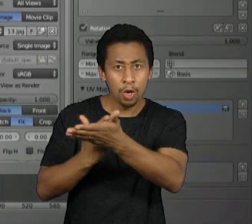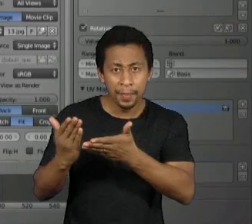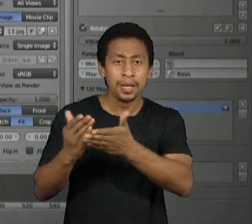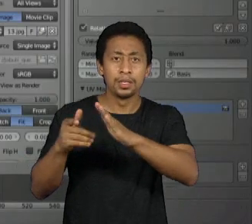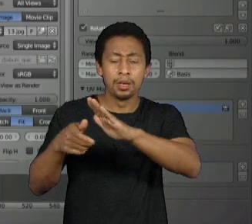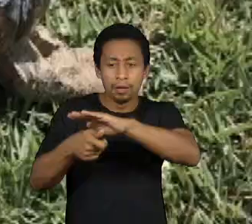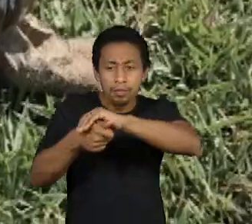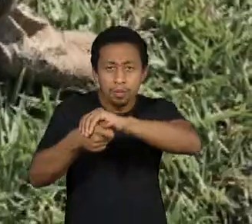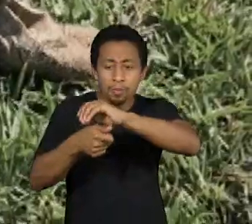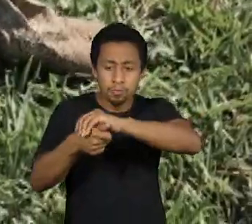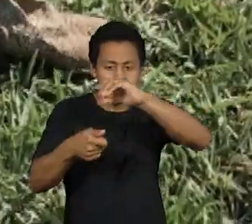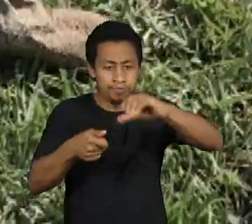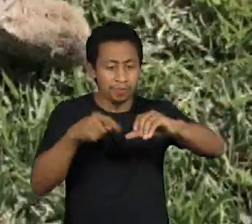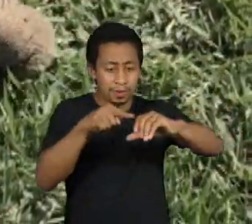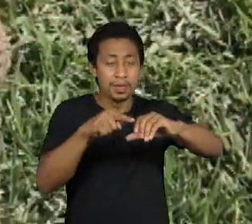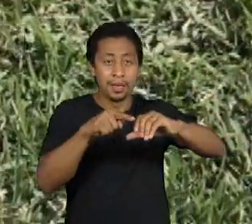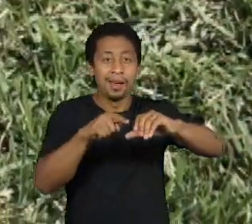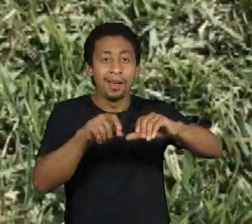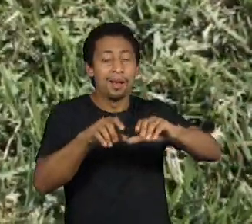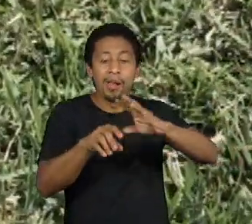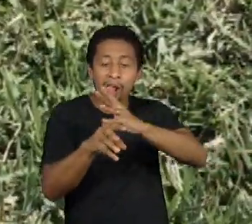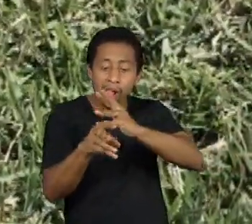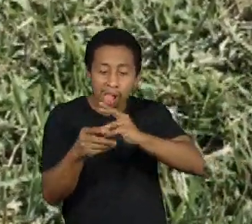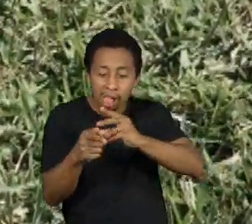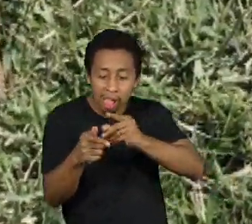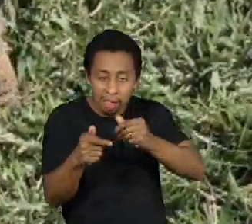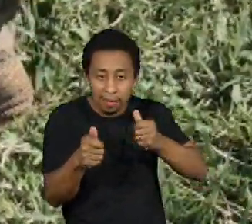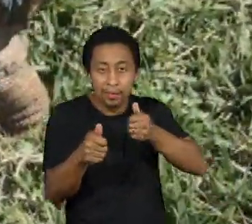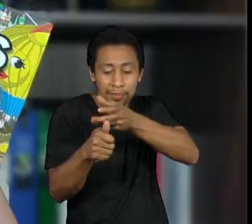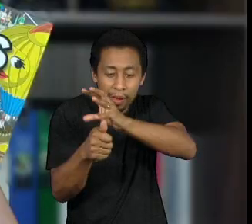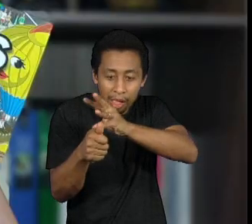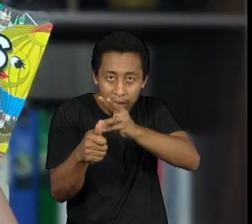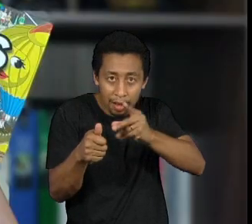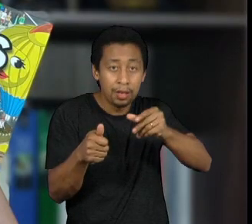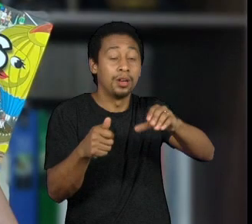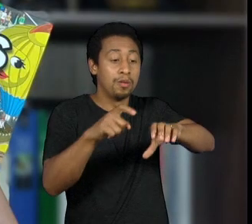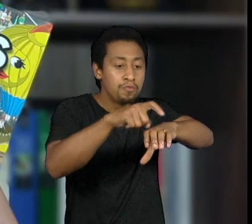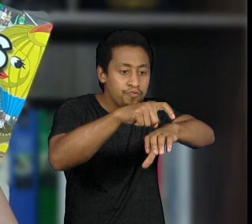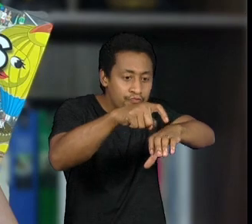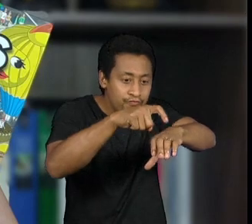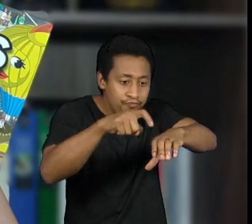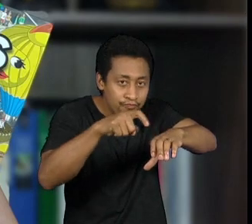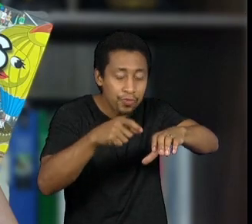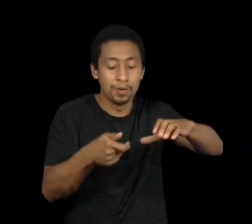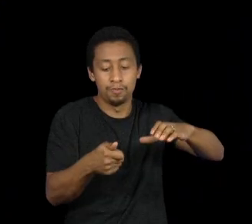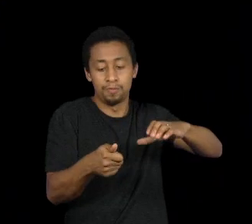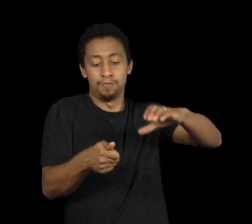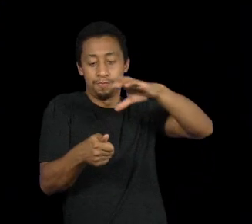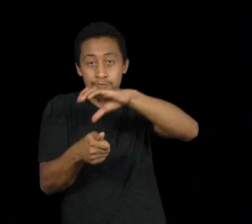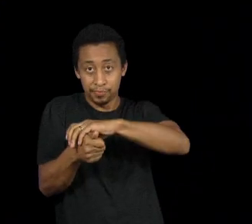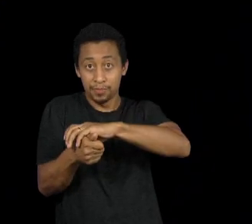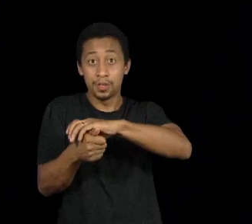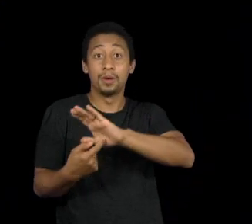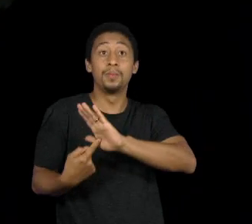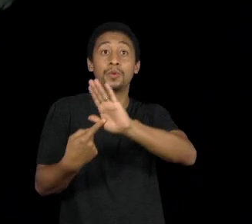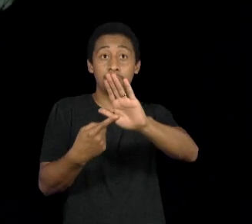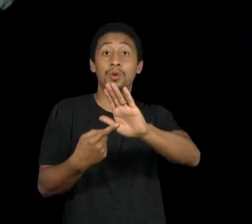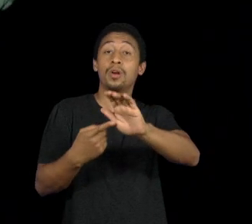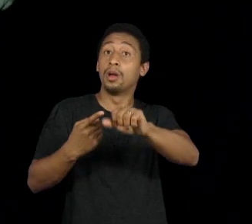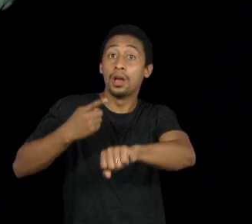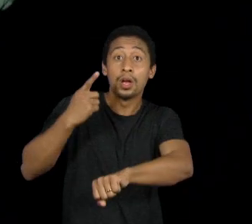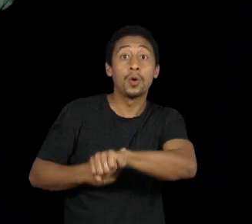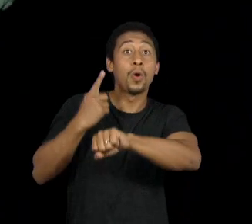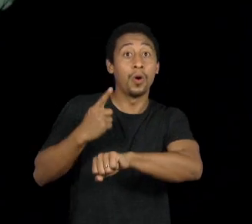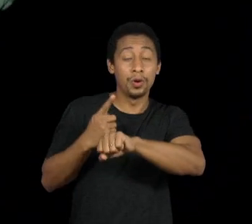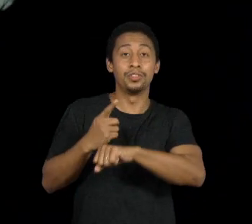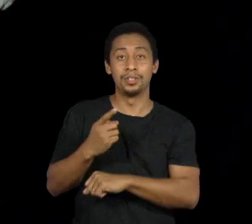casco 3D em fêmea de jabuti ferida em incêndio e entra para o livro dos recordes como o primeiro projeto